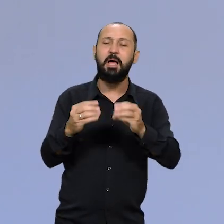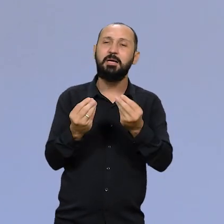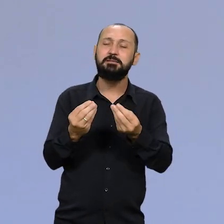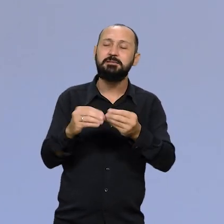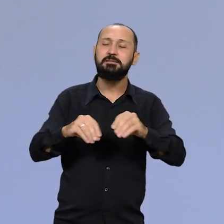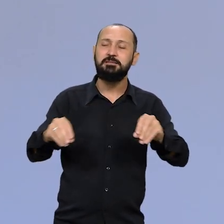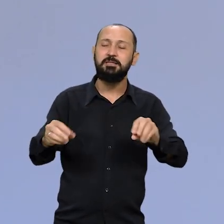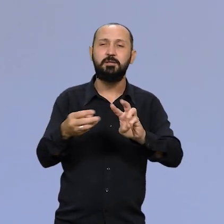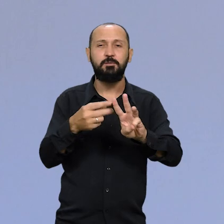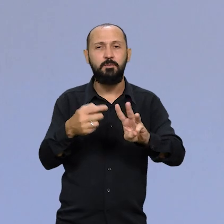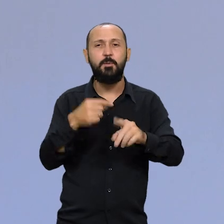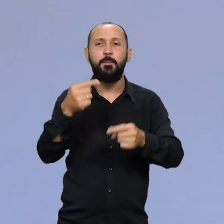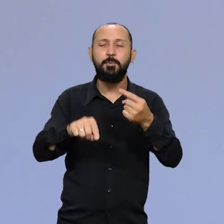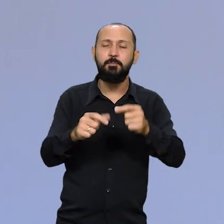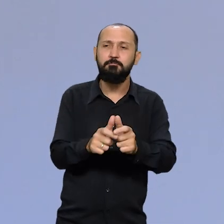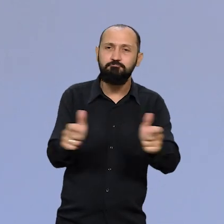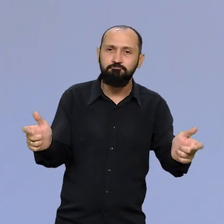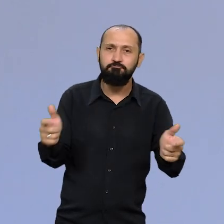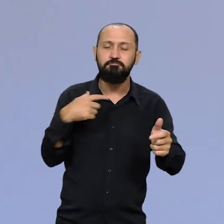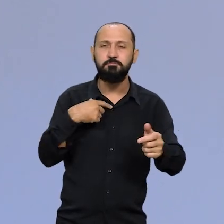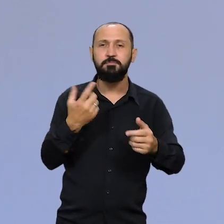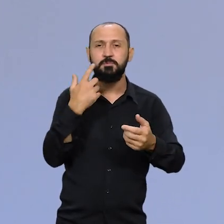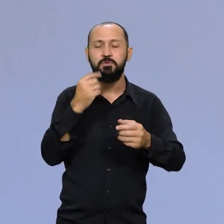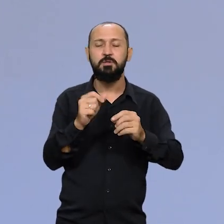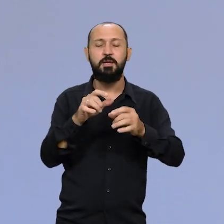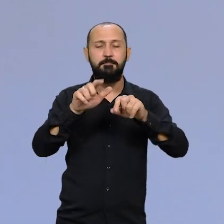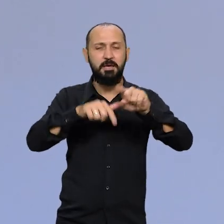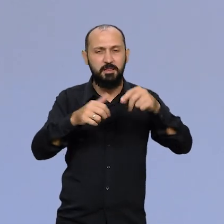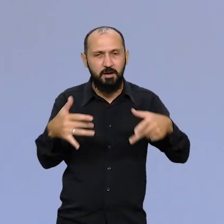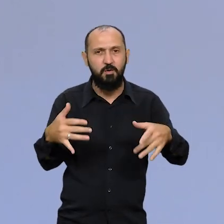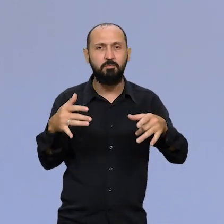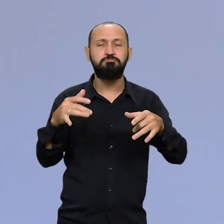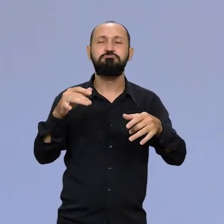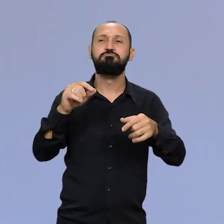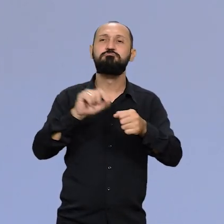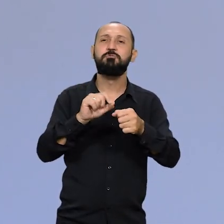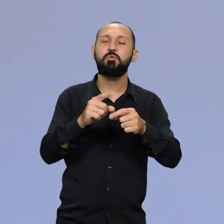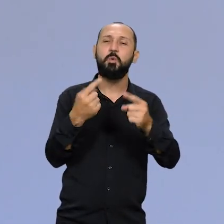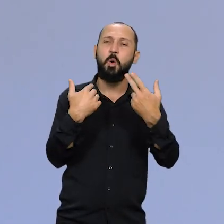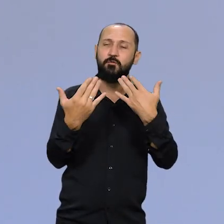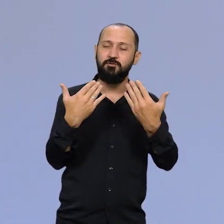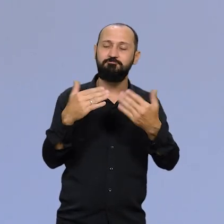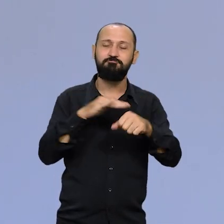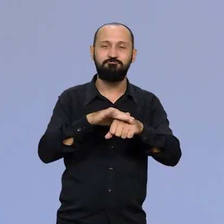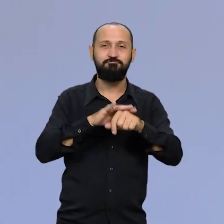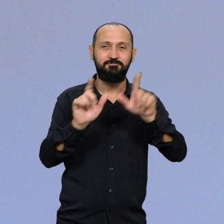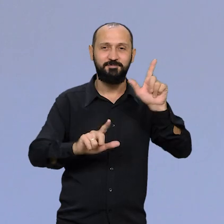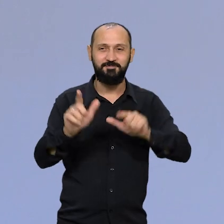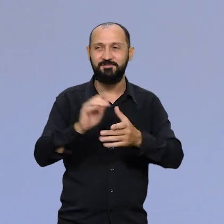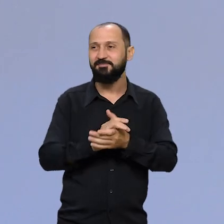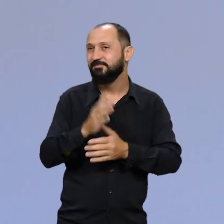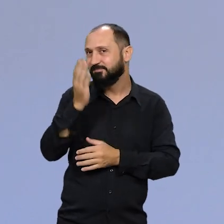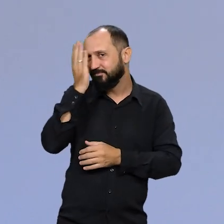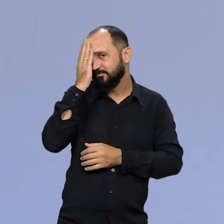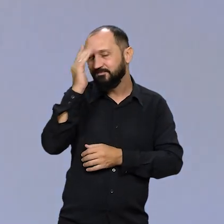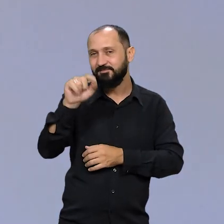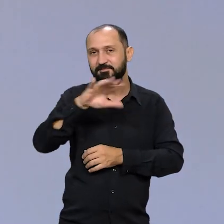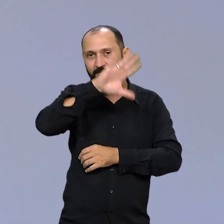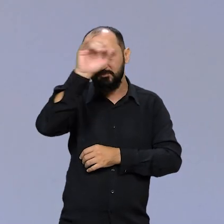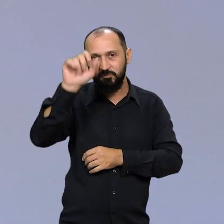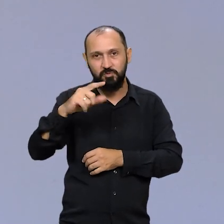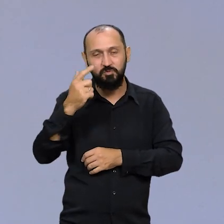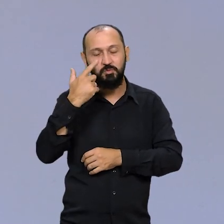terras indígenas, marco temporal, proibição de ampliação, esbulho renitente, toda essa pauta aqui que discutiremos hoje nesse programa.